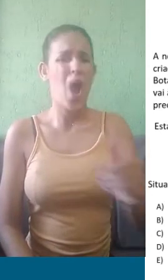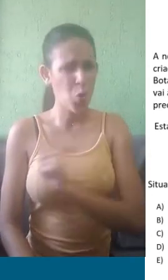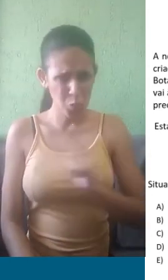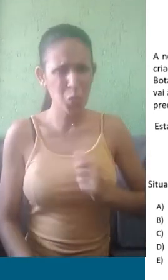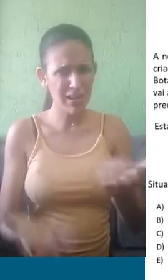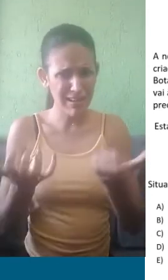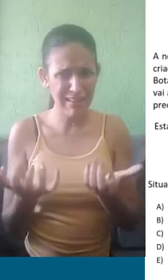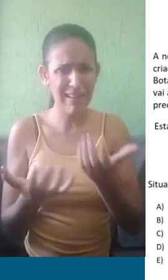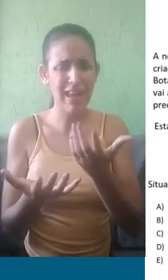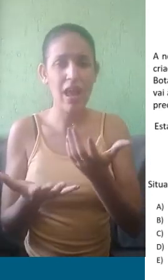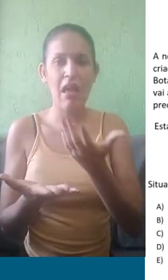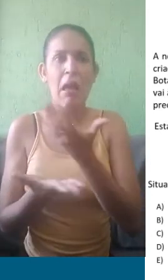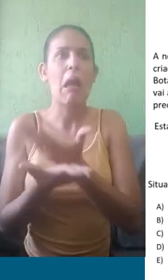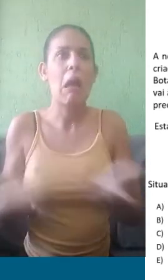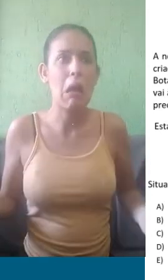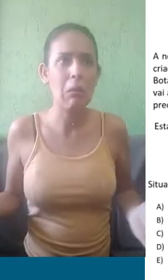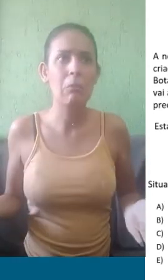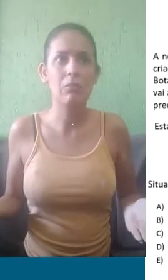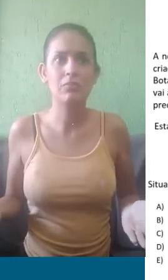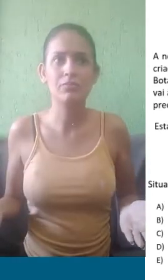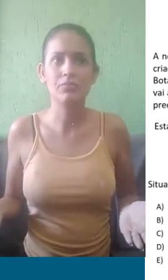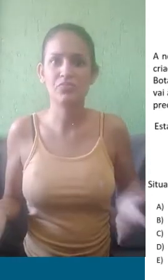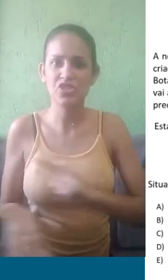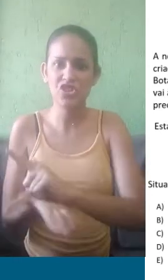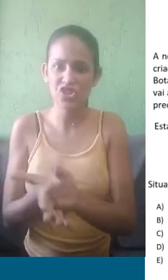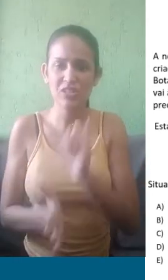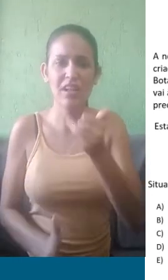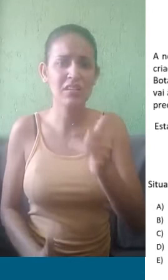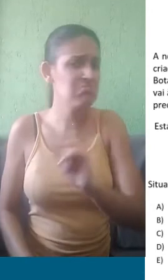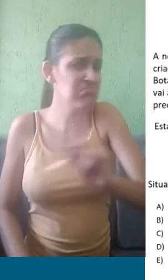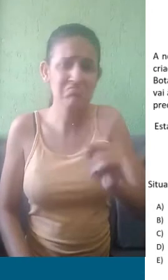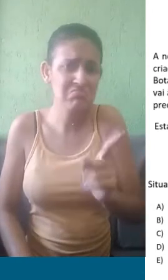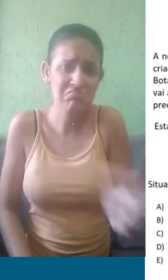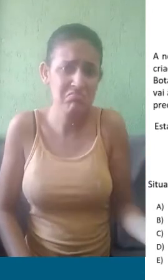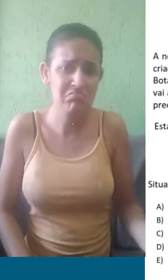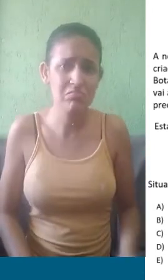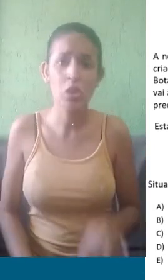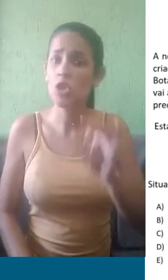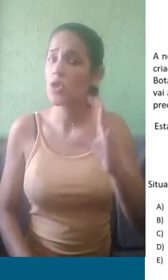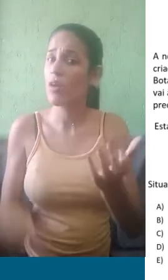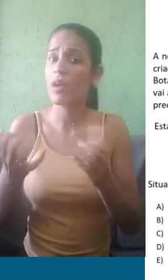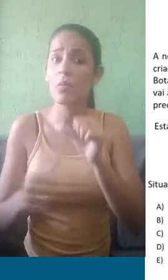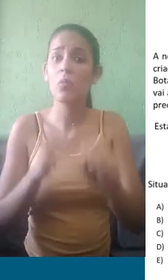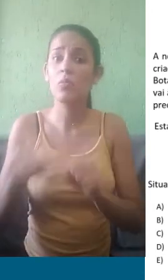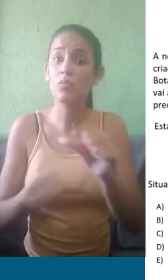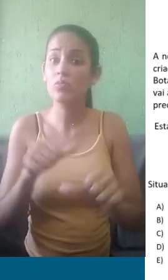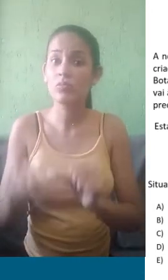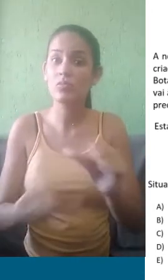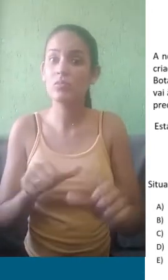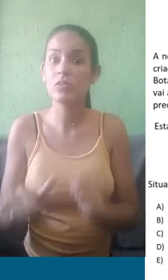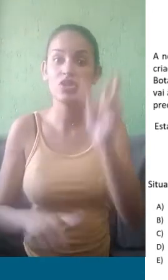gênero em si, visto que ele próprio escreveu romances com temas inovadores. Por fim, no caso da letra E,